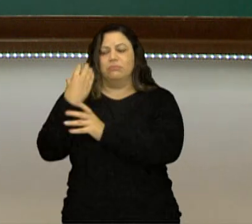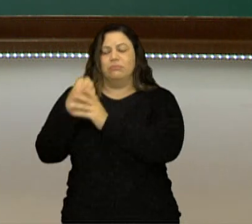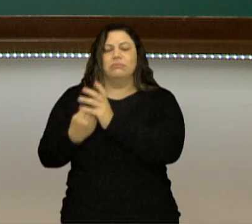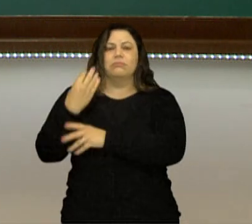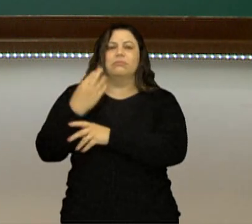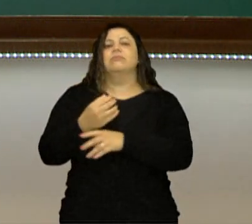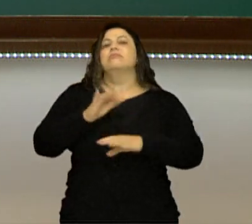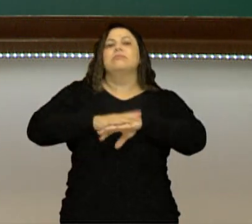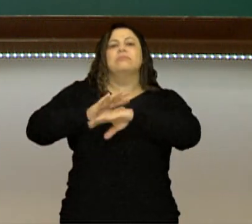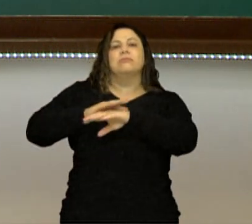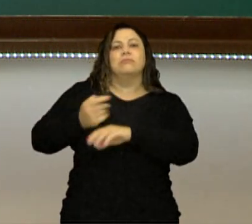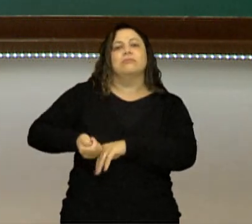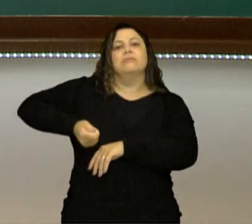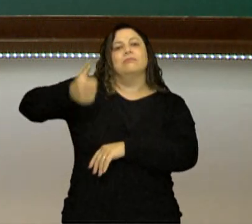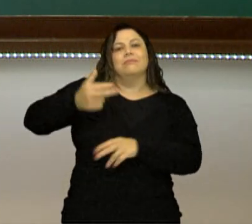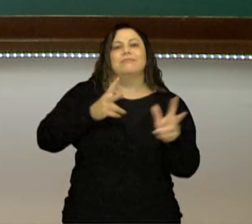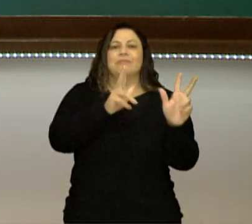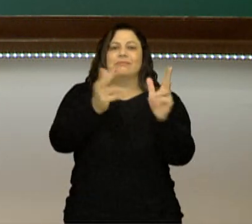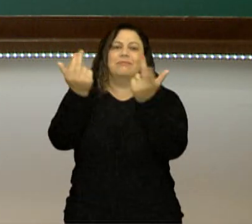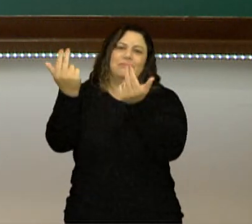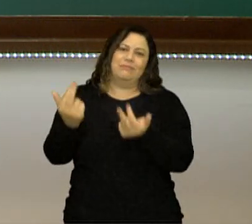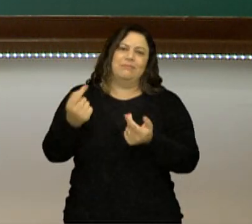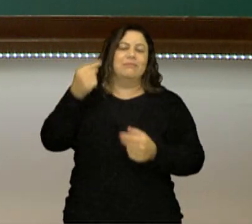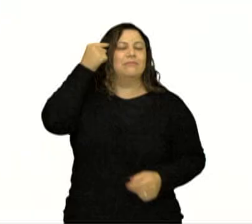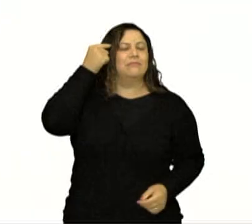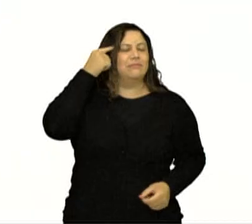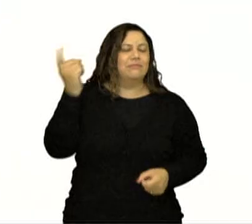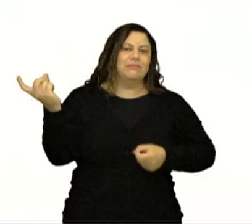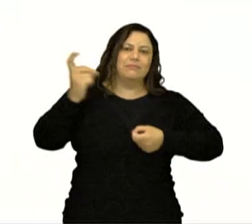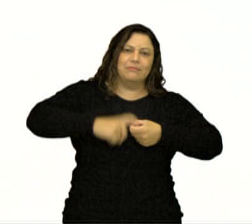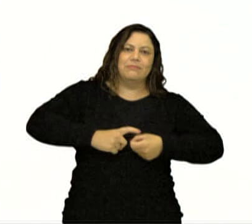doenças raras como essa? Dá um tempinho para você pensar, a gente já volta.